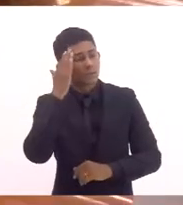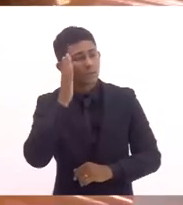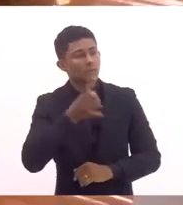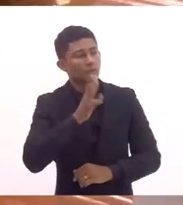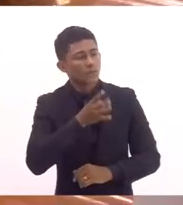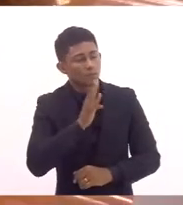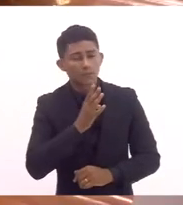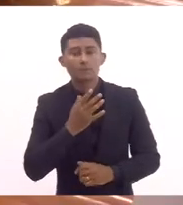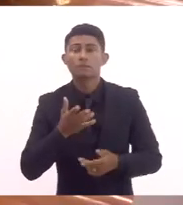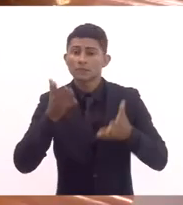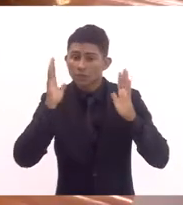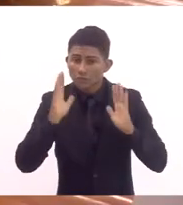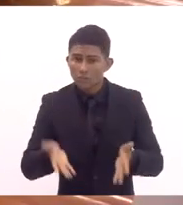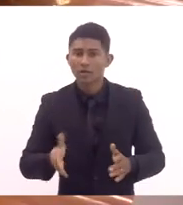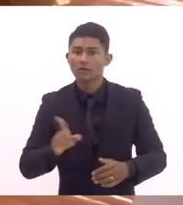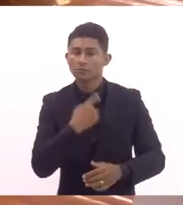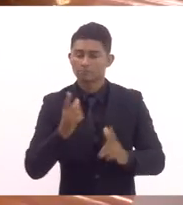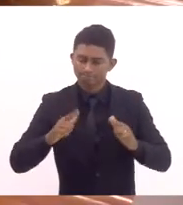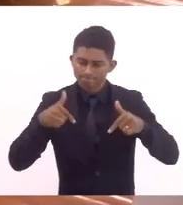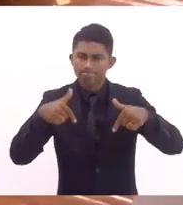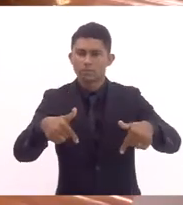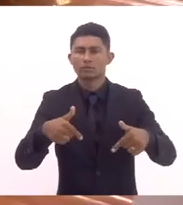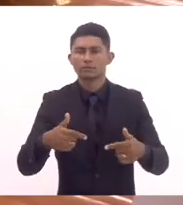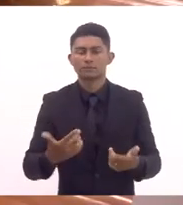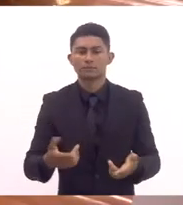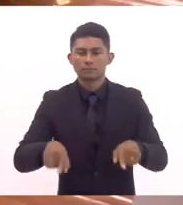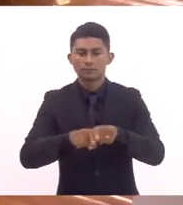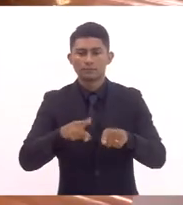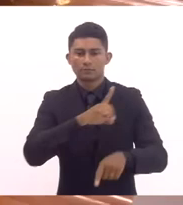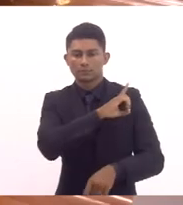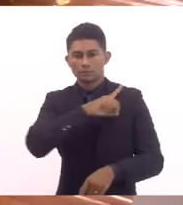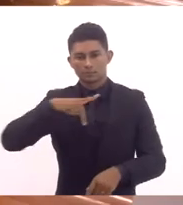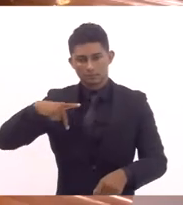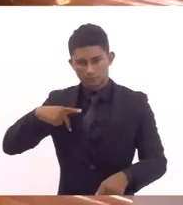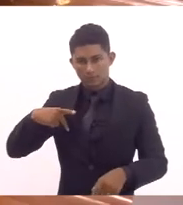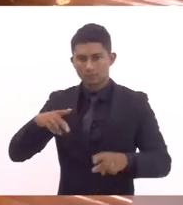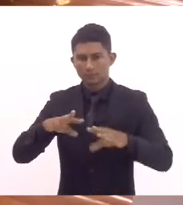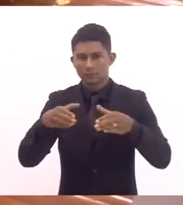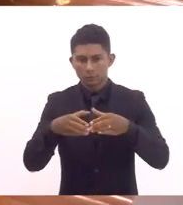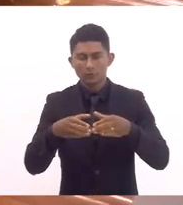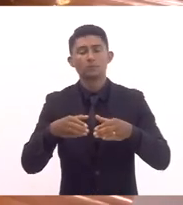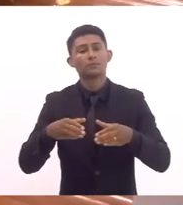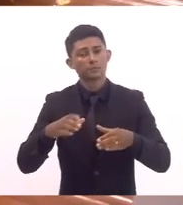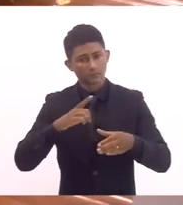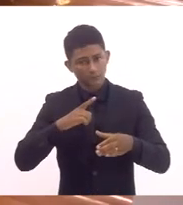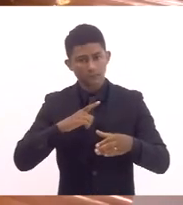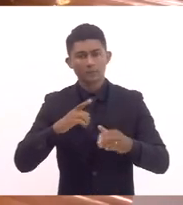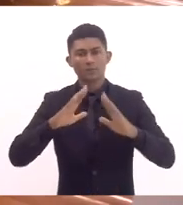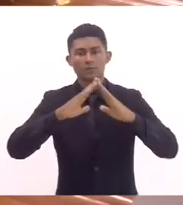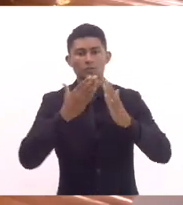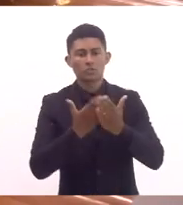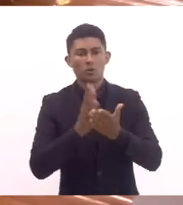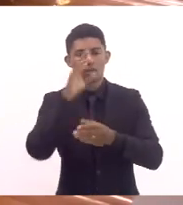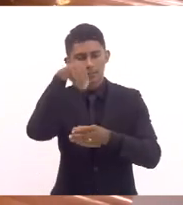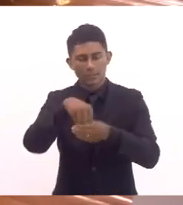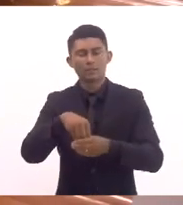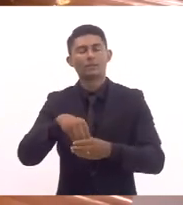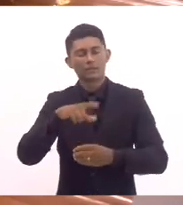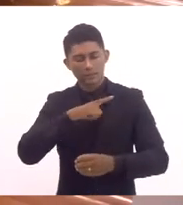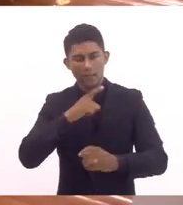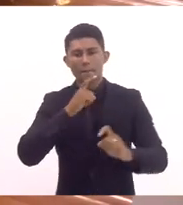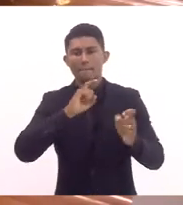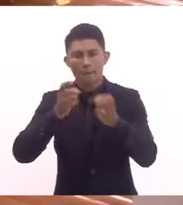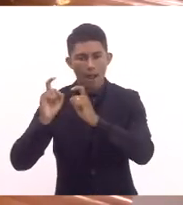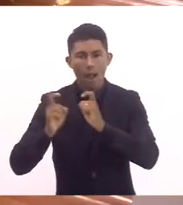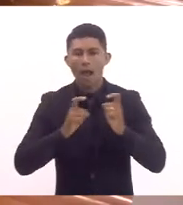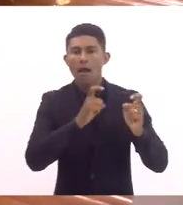e a gente já fez o cumpra de dela Inclusive a defensoria da participando disso vários colégios estão discutindo a Lei Maria da Penha